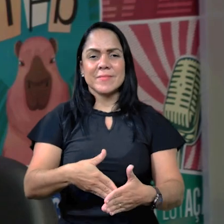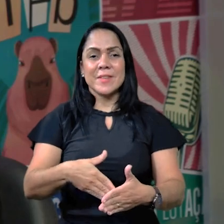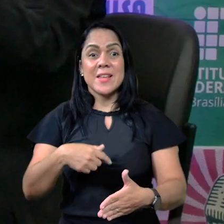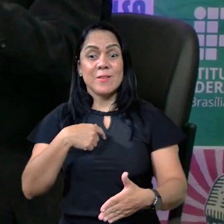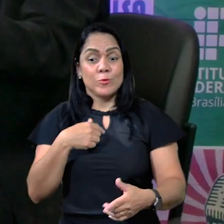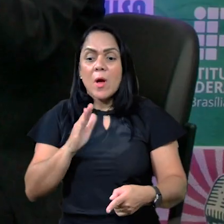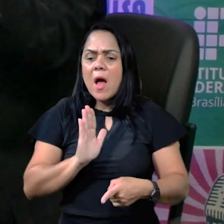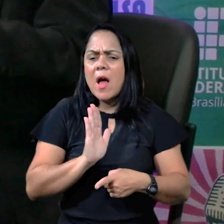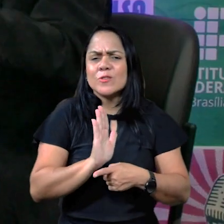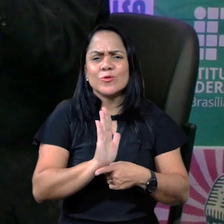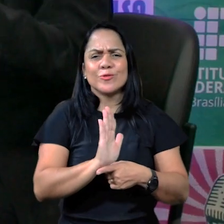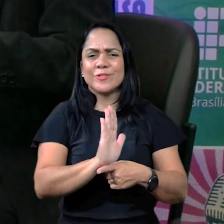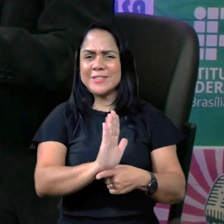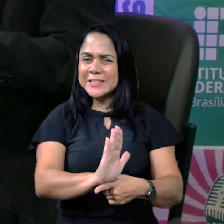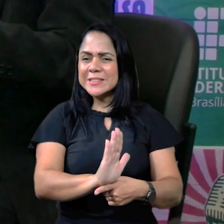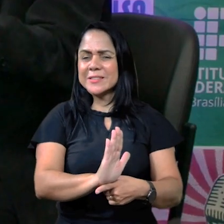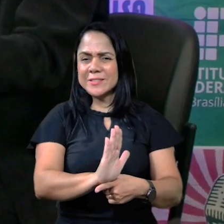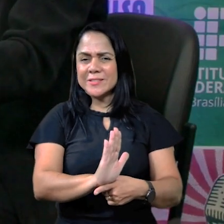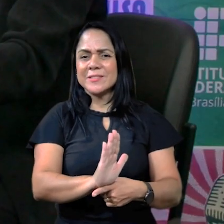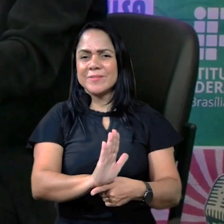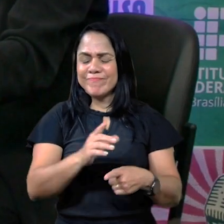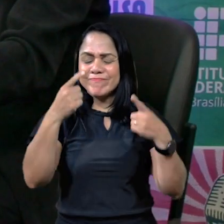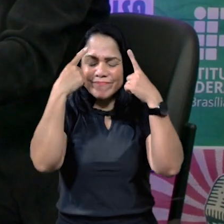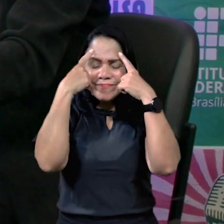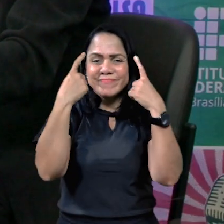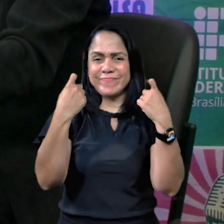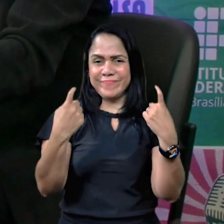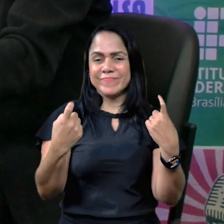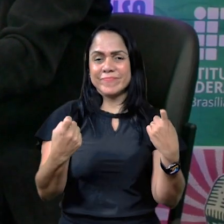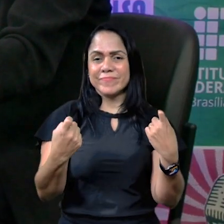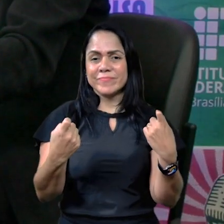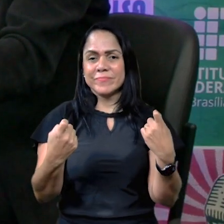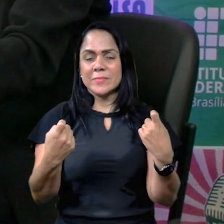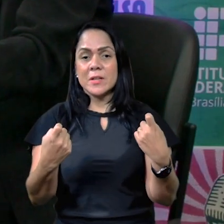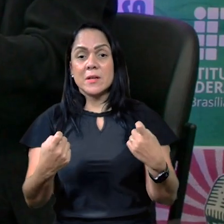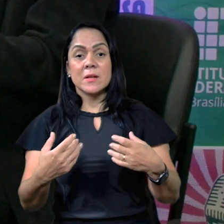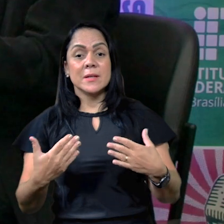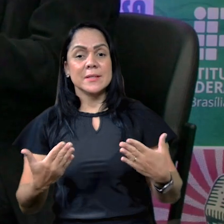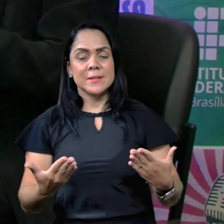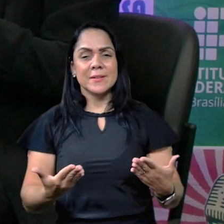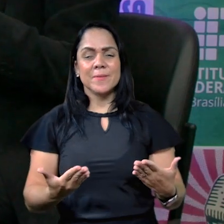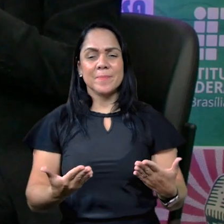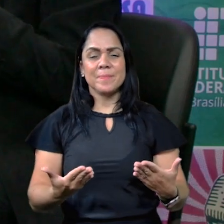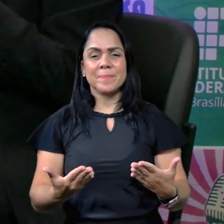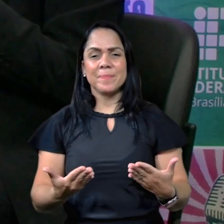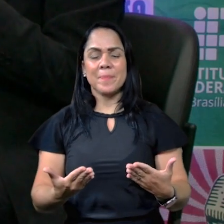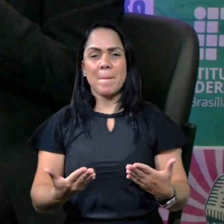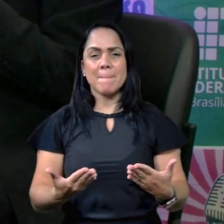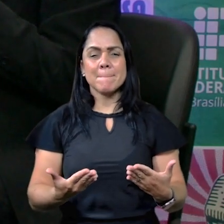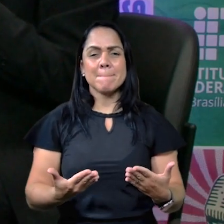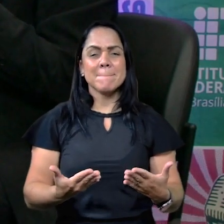estou corroborando com um Sim, discurso que violenta, tá exatamente. entendendo? Então, isso é assim, eu acho que é